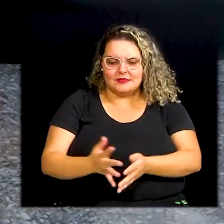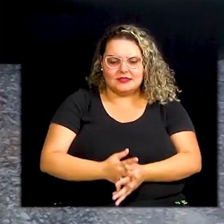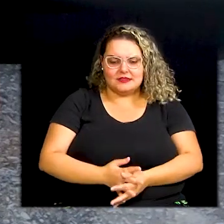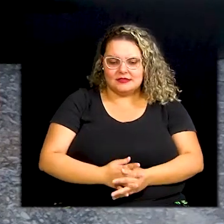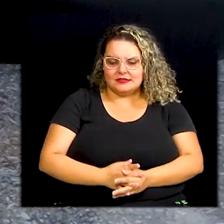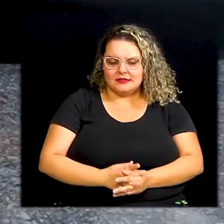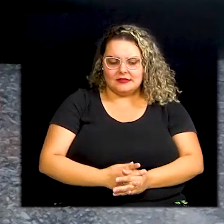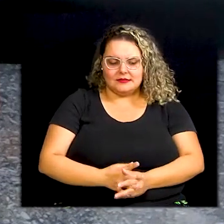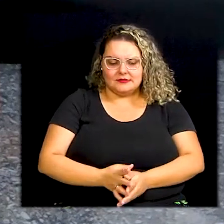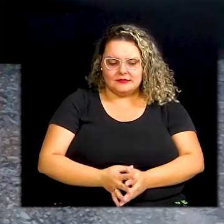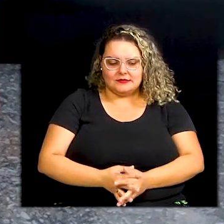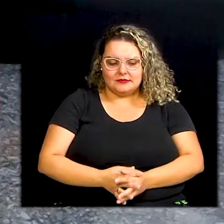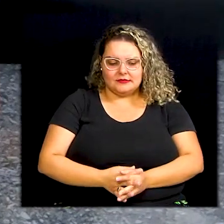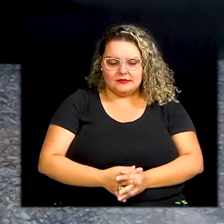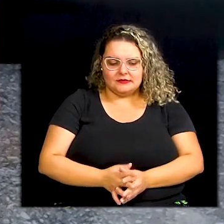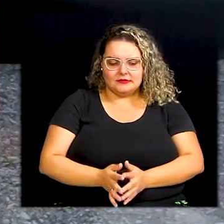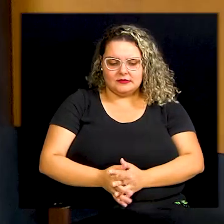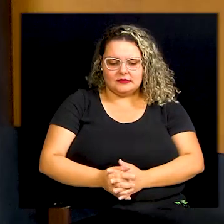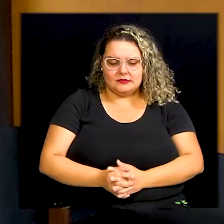no